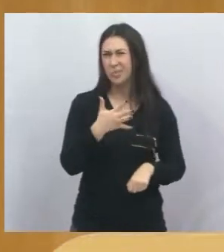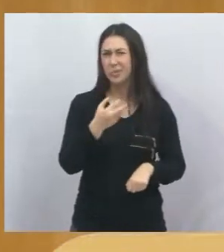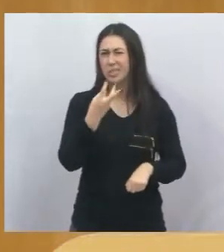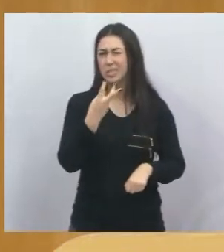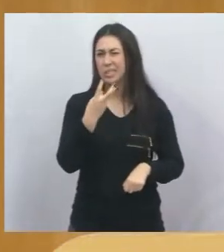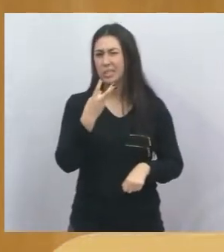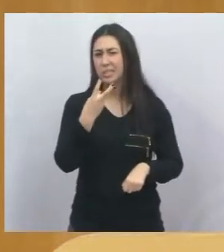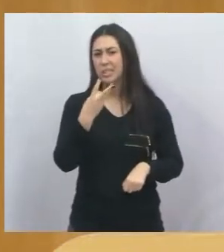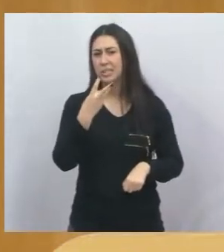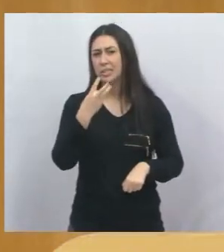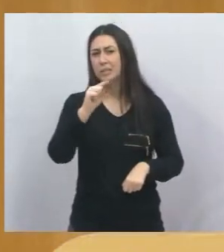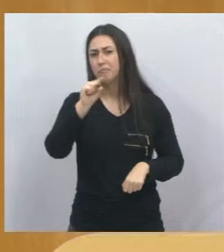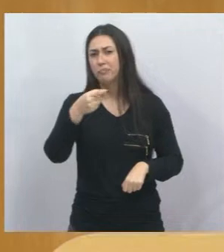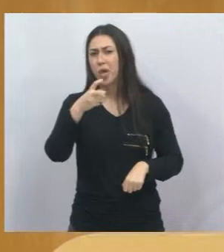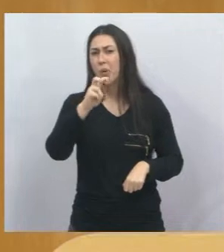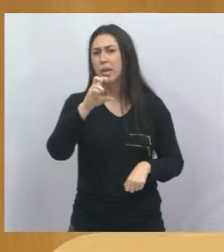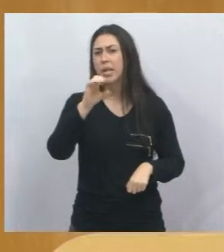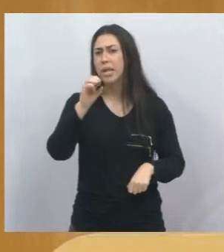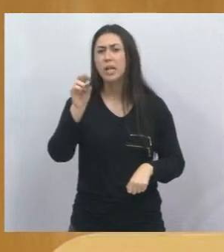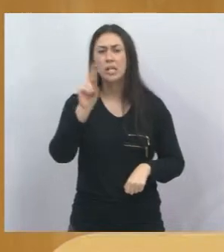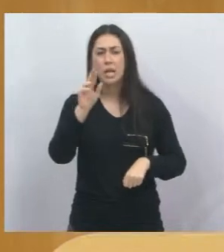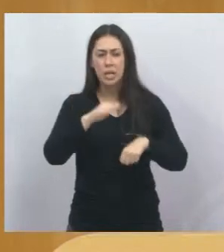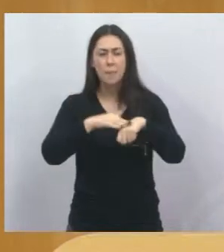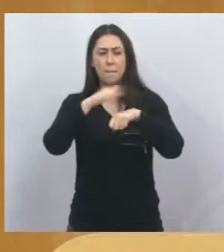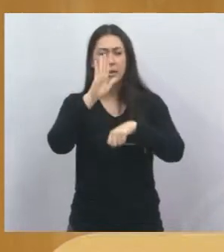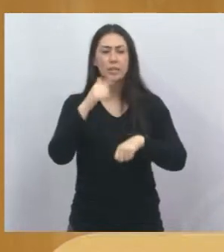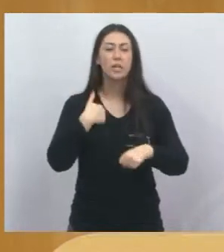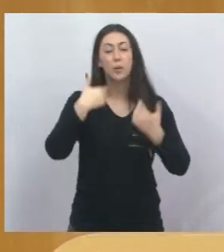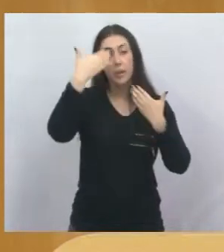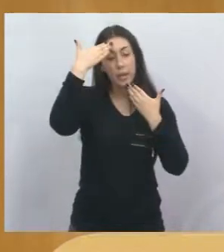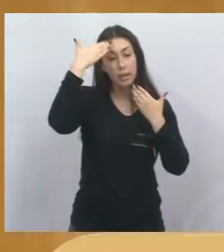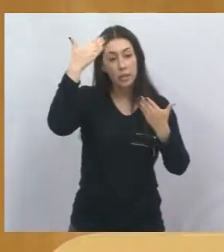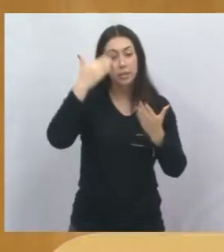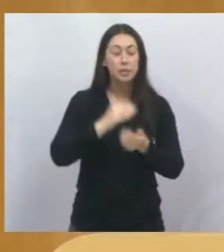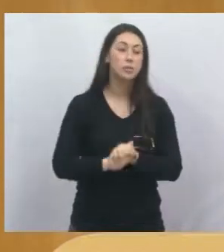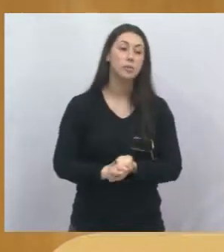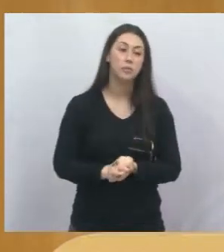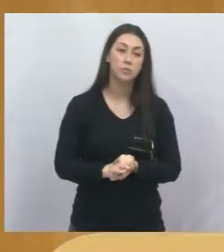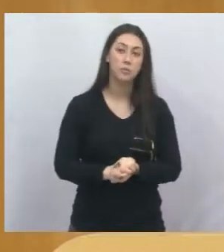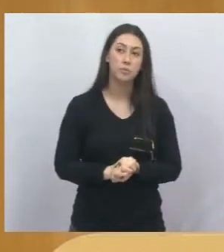3.500, tá? Então, eu agradeço a todos pela